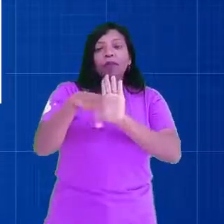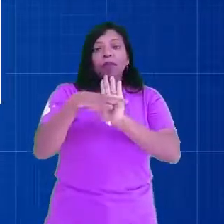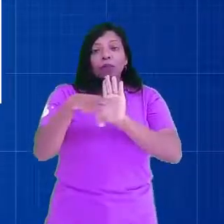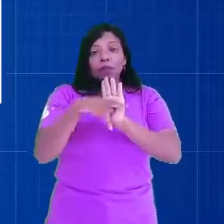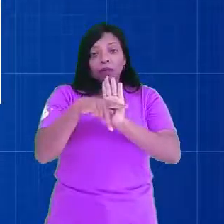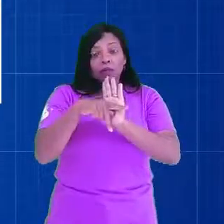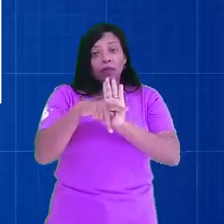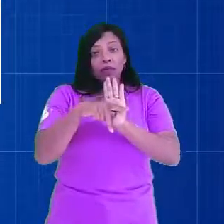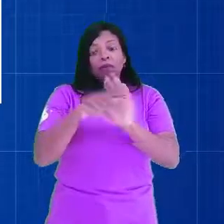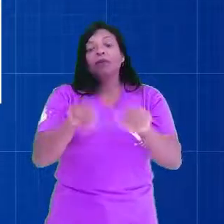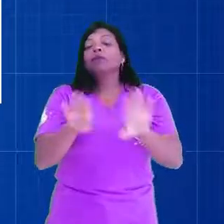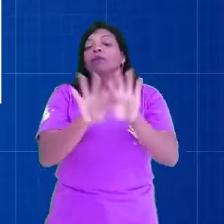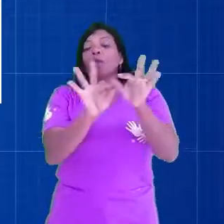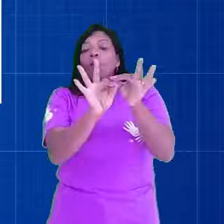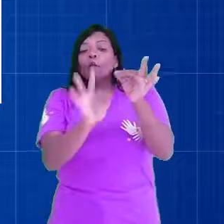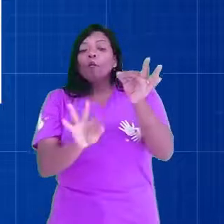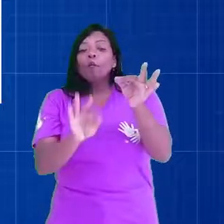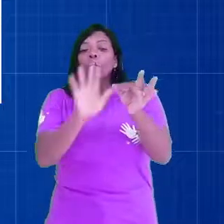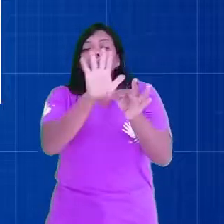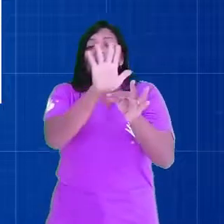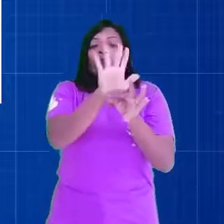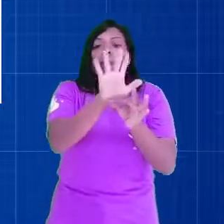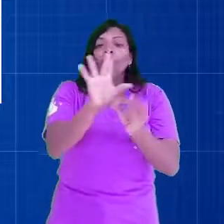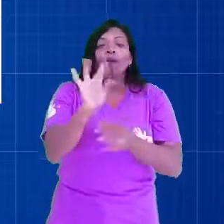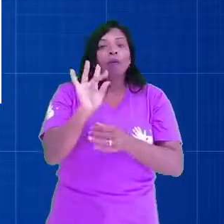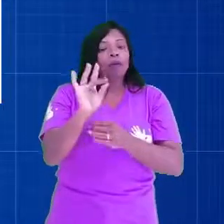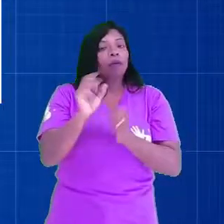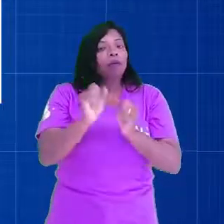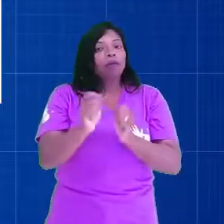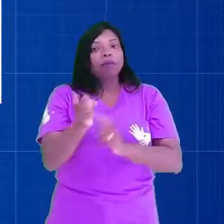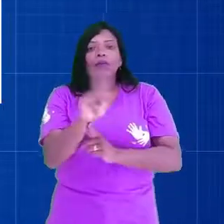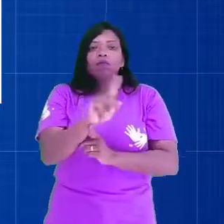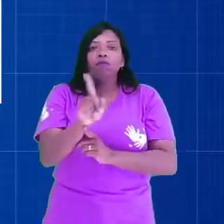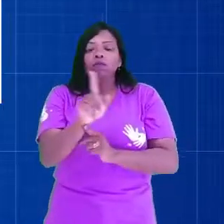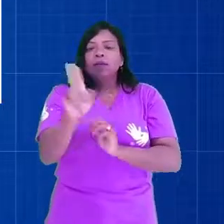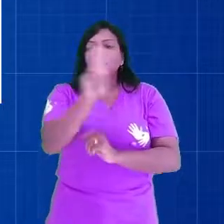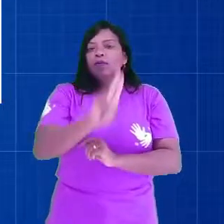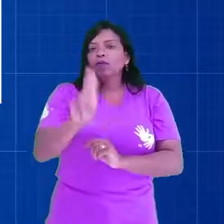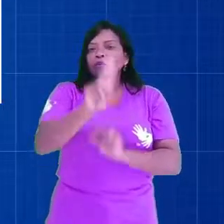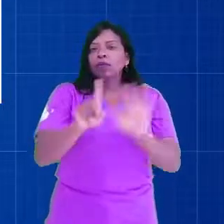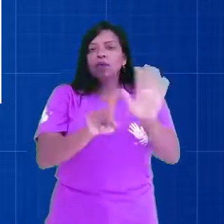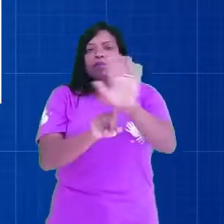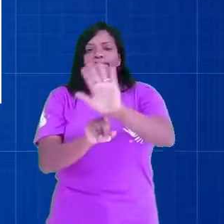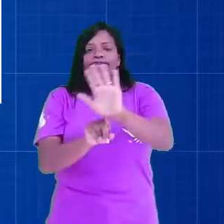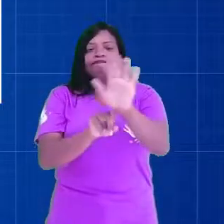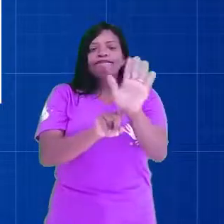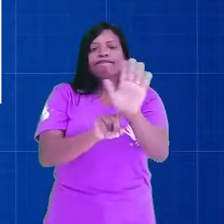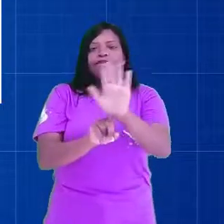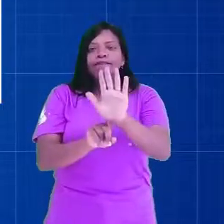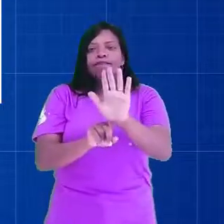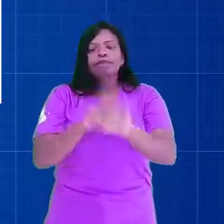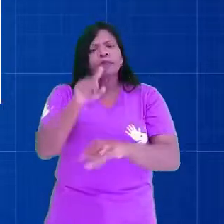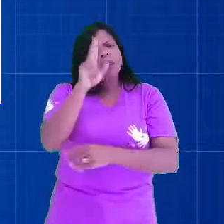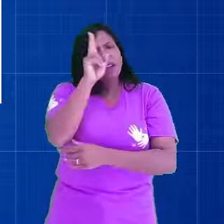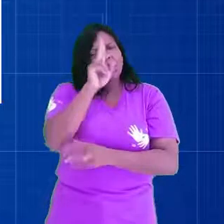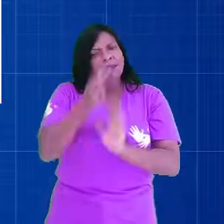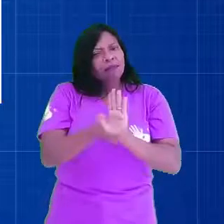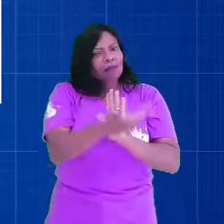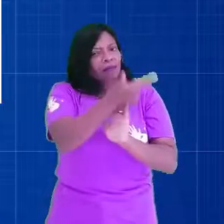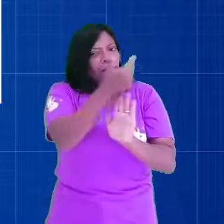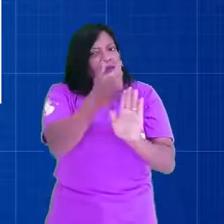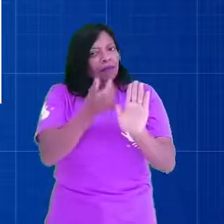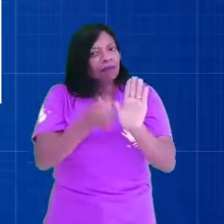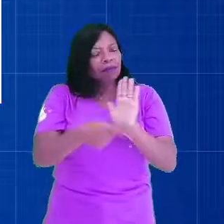silhueta cortadinha ali? Agora perceba o seguinte, lembra daquele exercício que vocês fizeram de desenhar bem